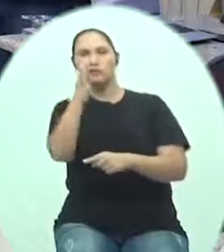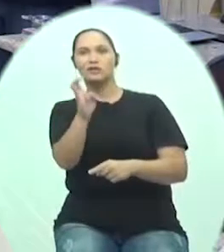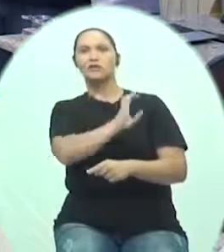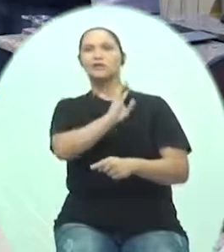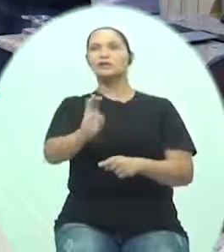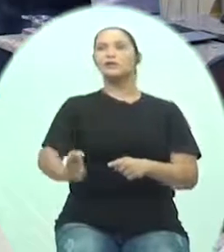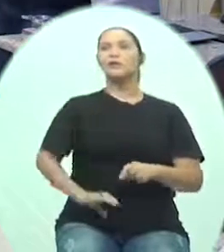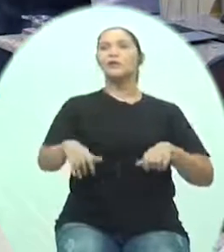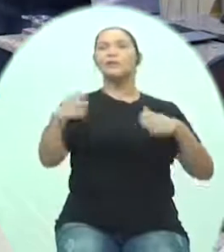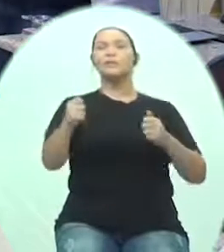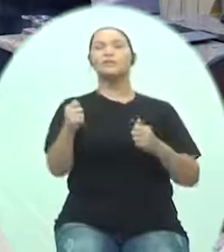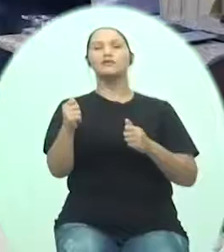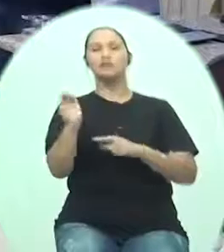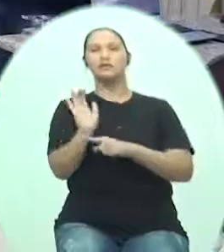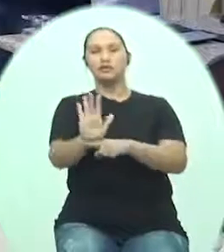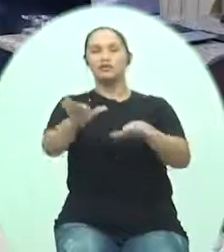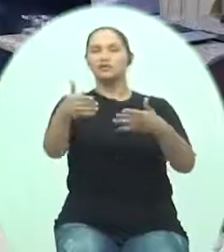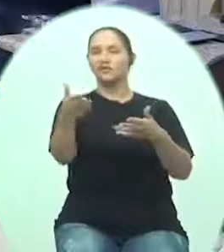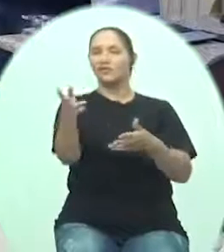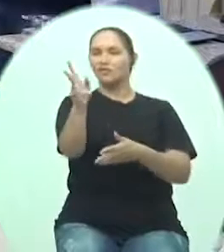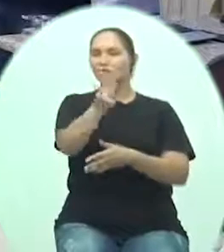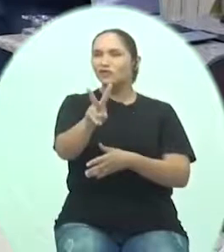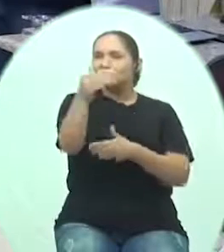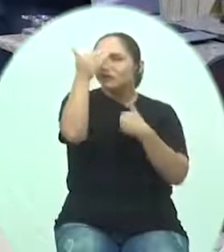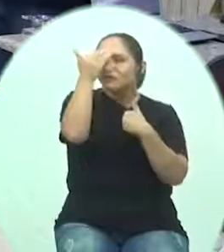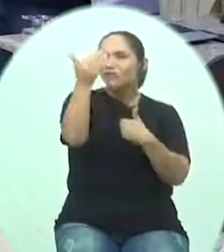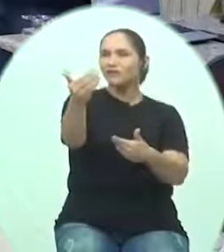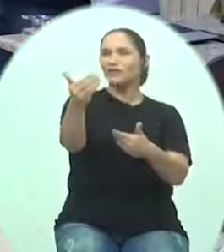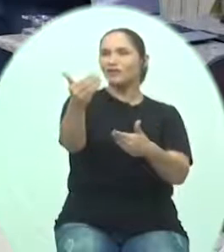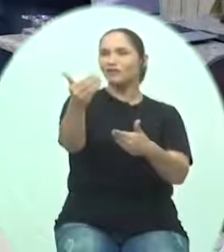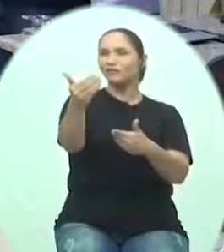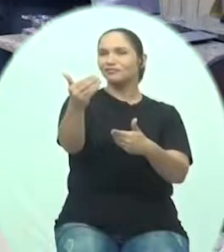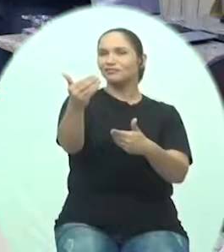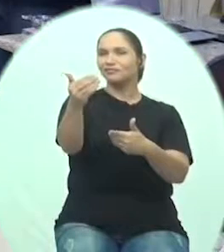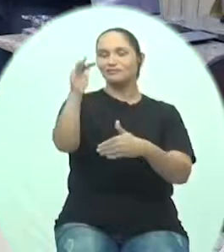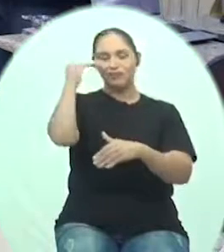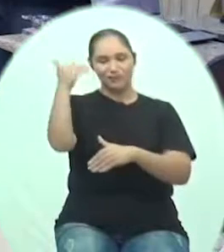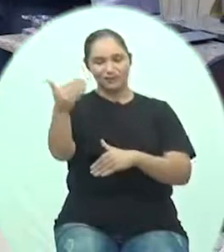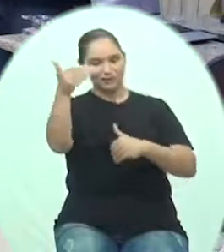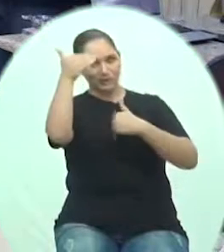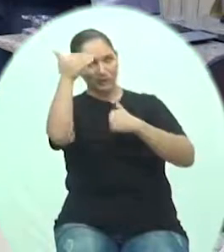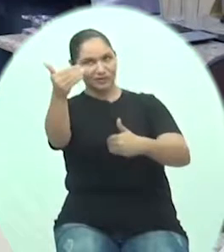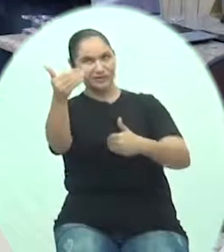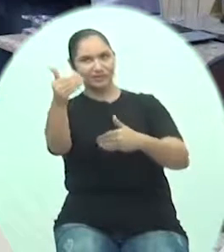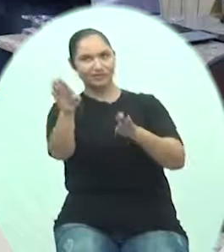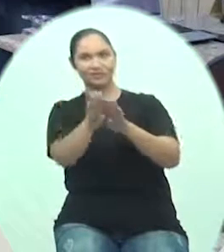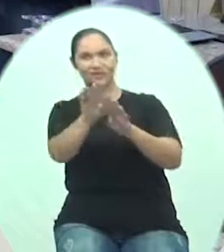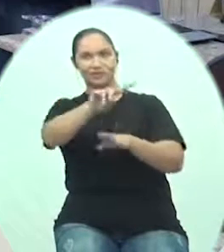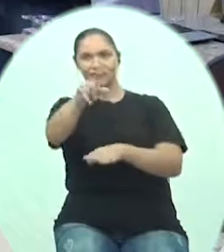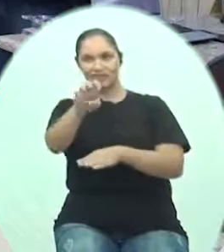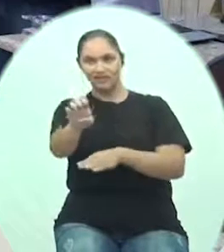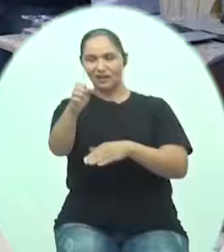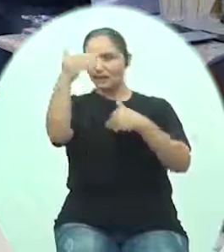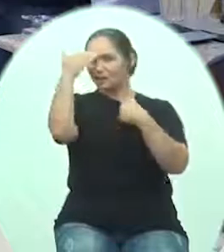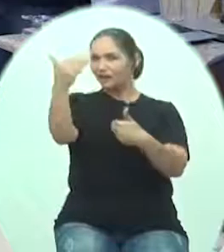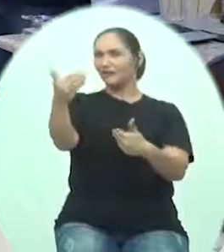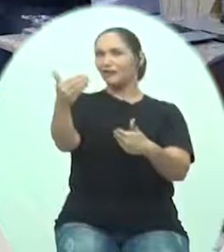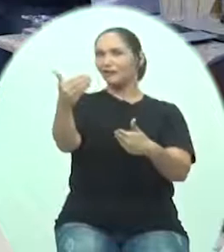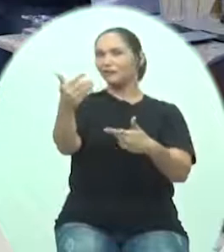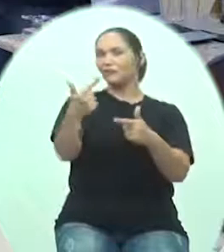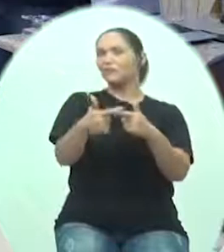vereadores muito obrigado pelo apoio essa Moção Obrigado José pela pela